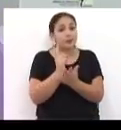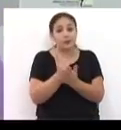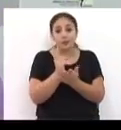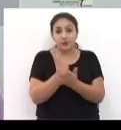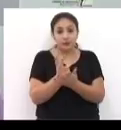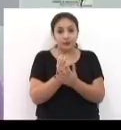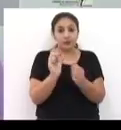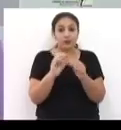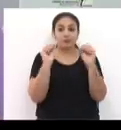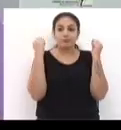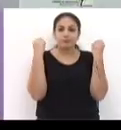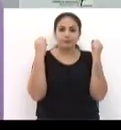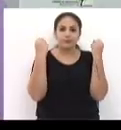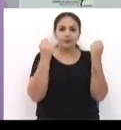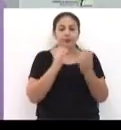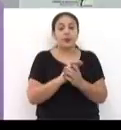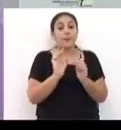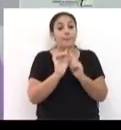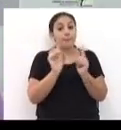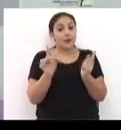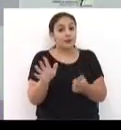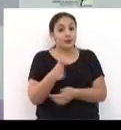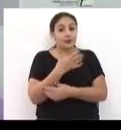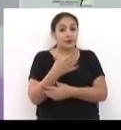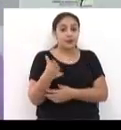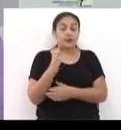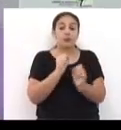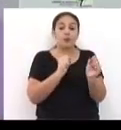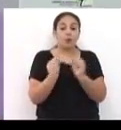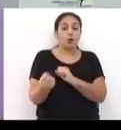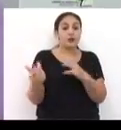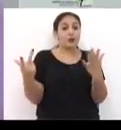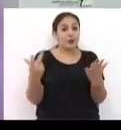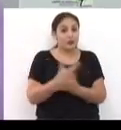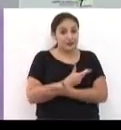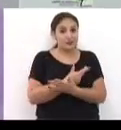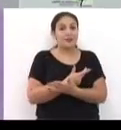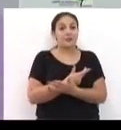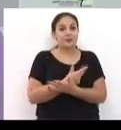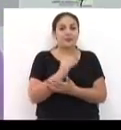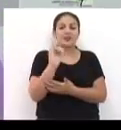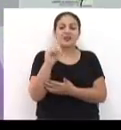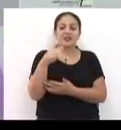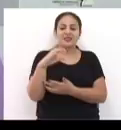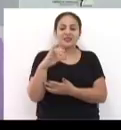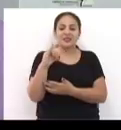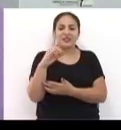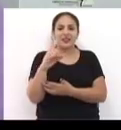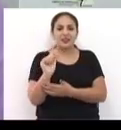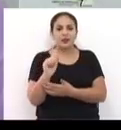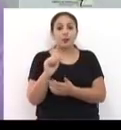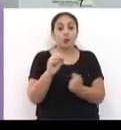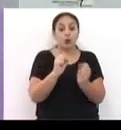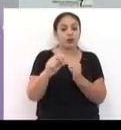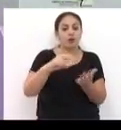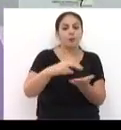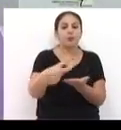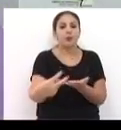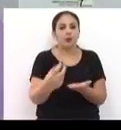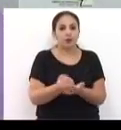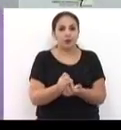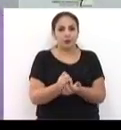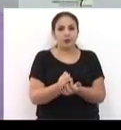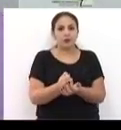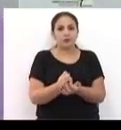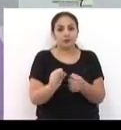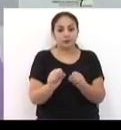têm que fazer exercício físico, enfim. Mas muitas dessas vezes acontecem aqueles incidentes, ou seja, um machucado mais grave, né?